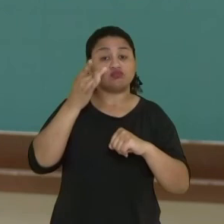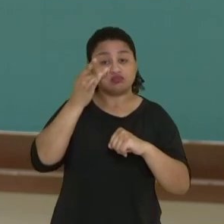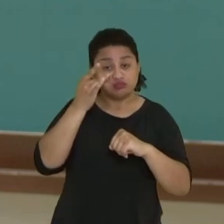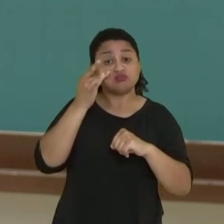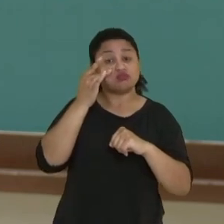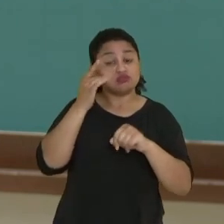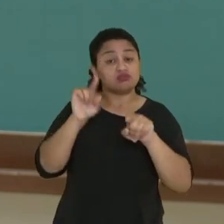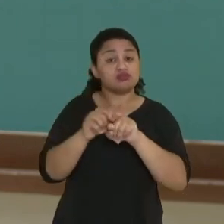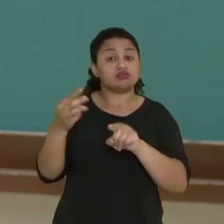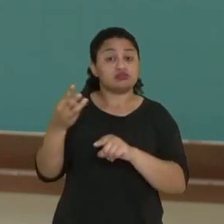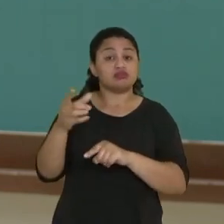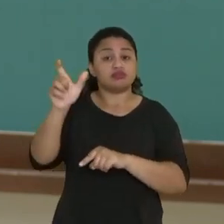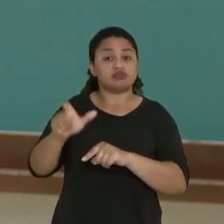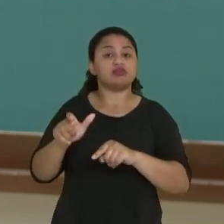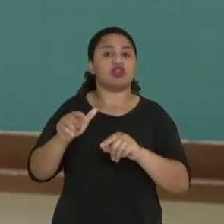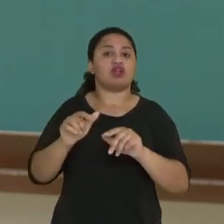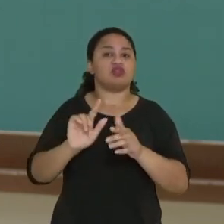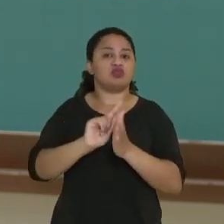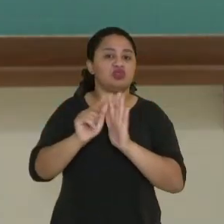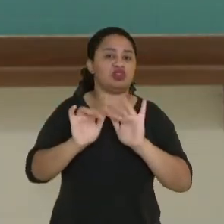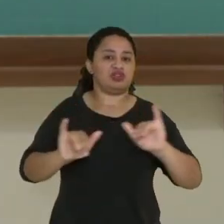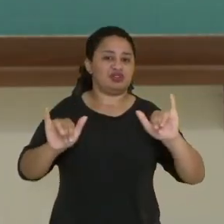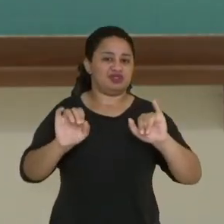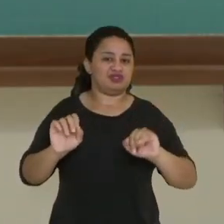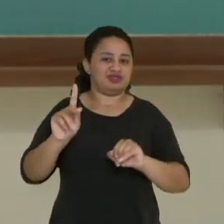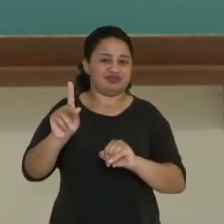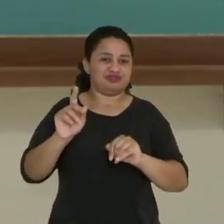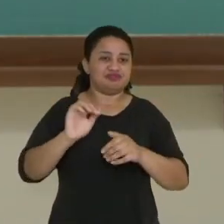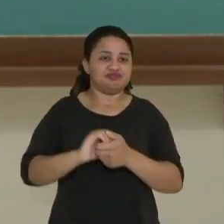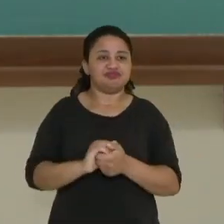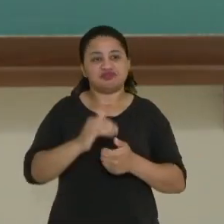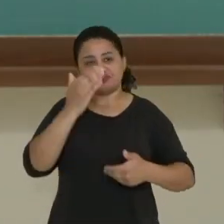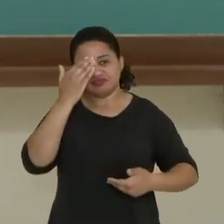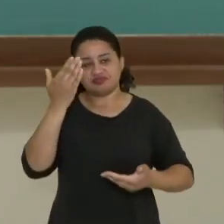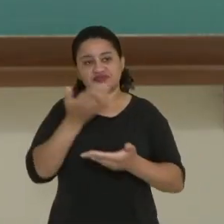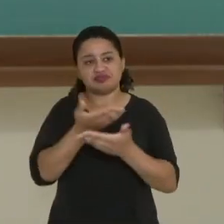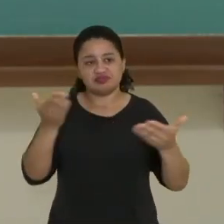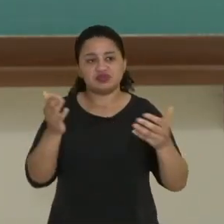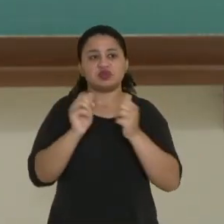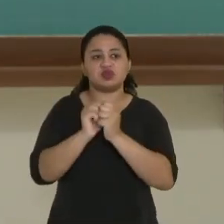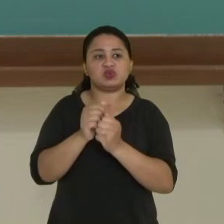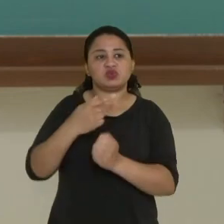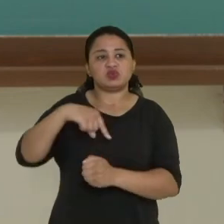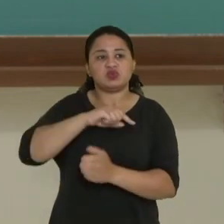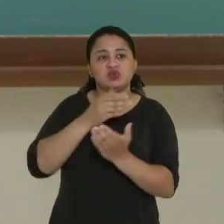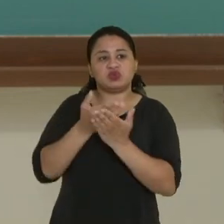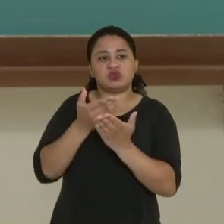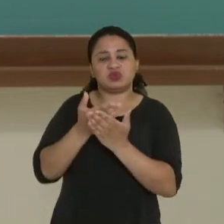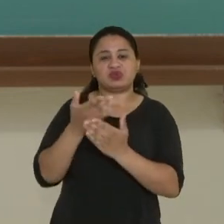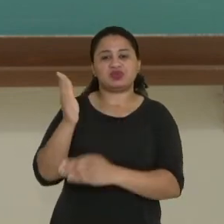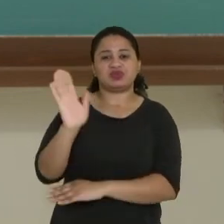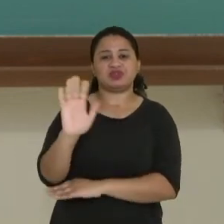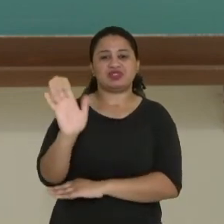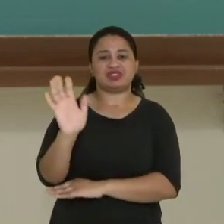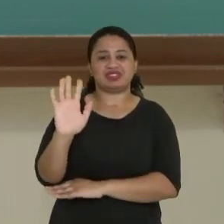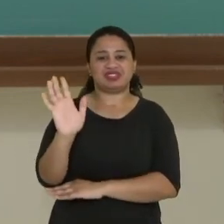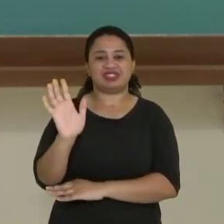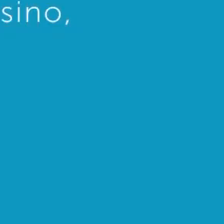terceira pessoa também, beleza? Então, agradeço a você que esteve conosco e até a próxima.